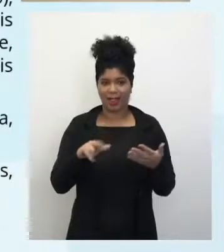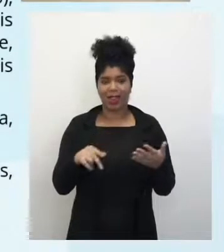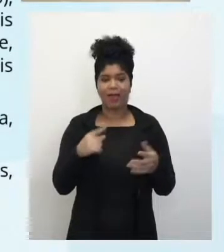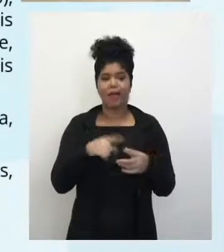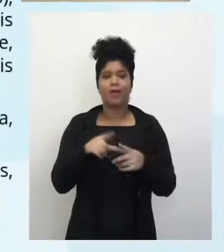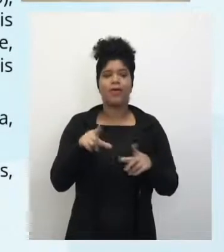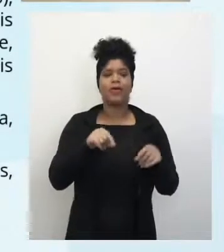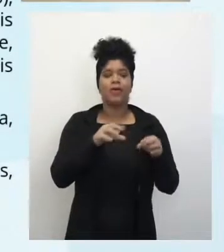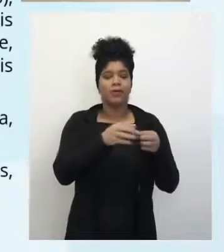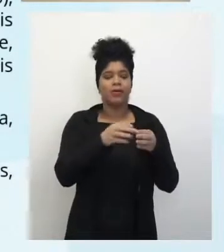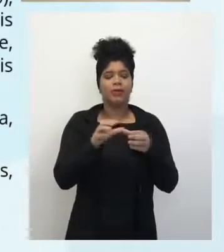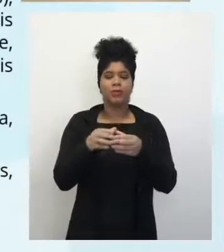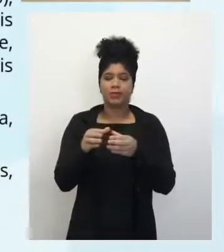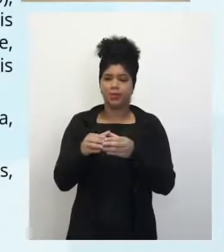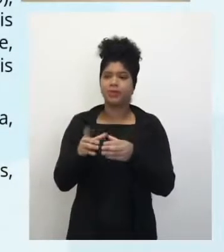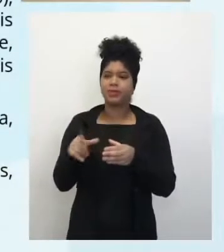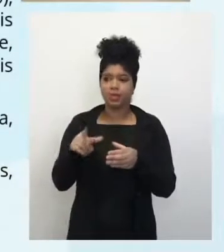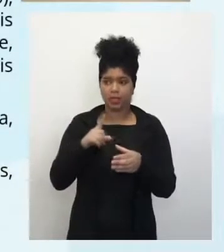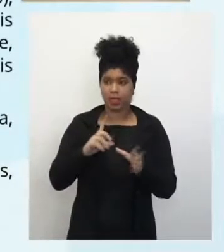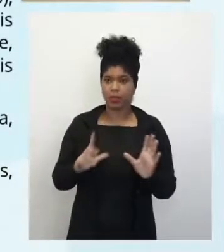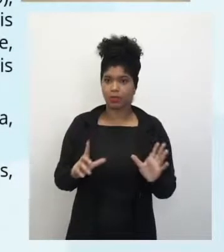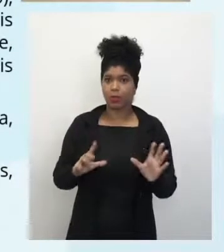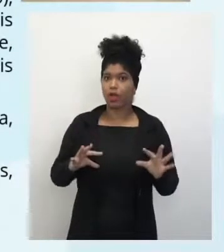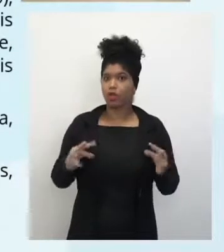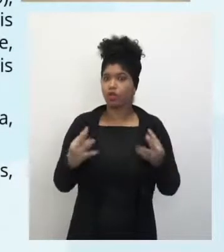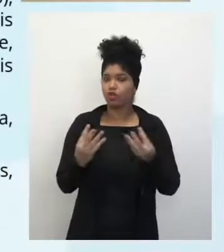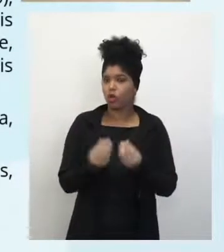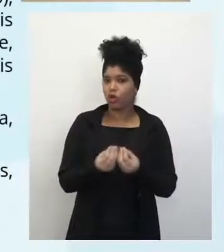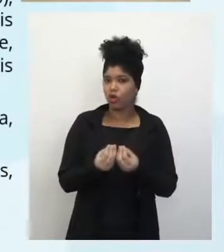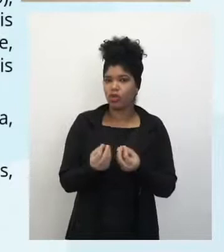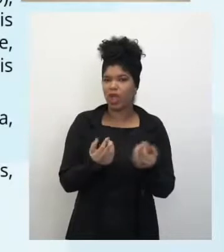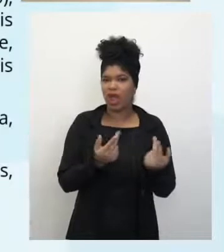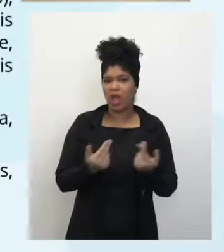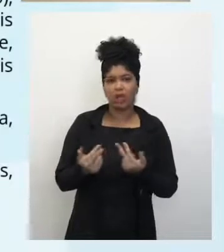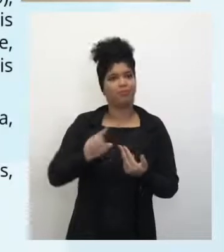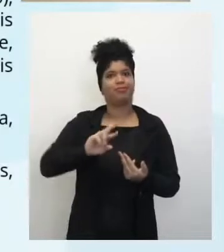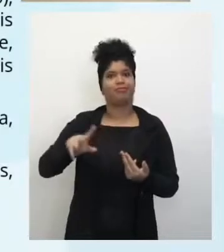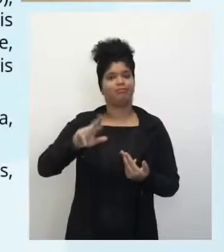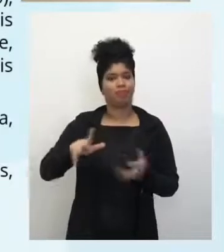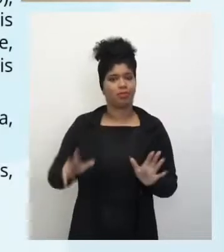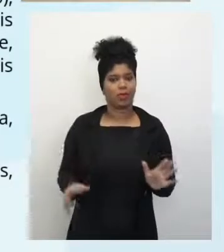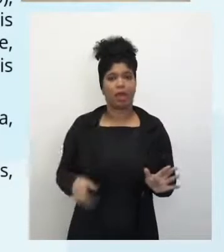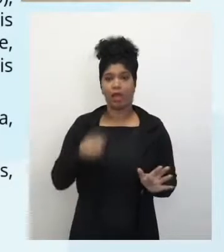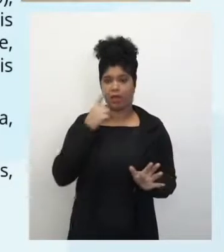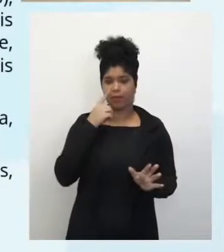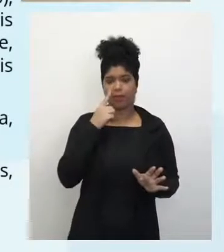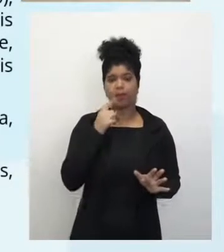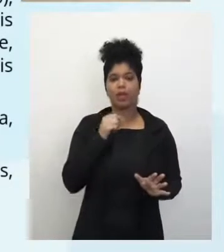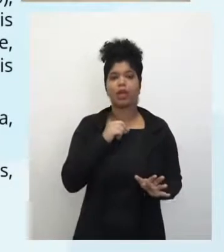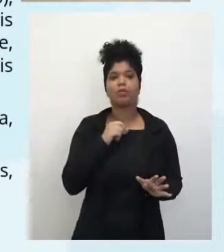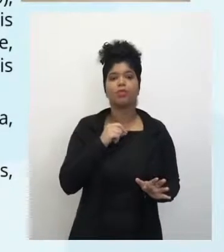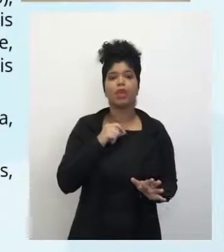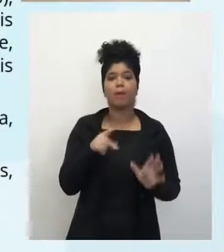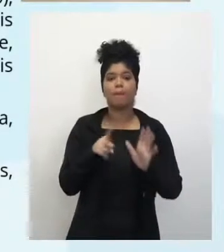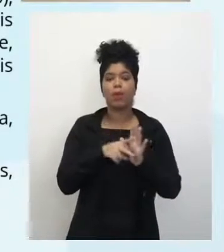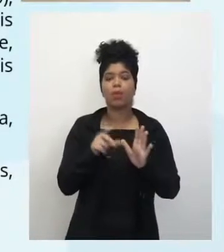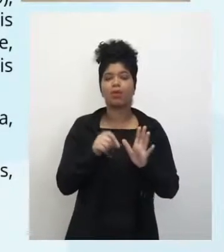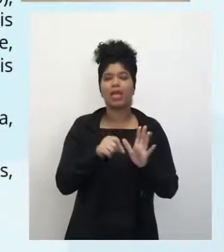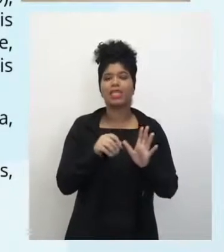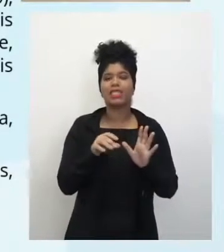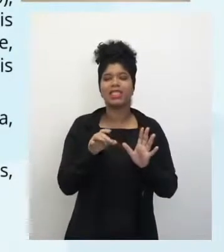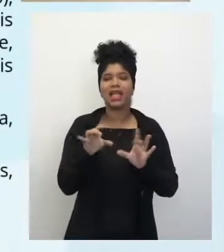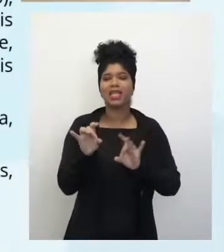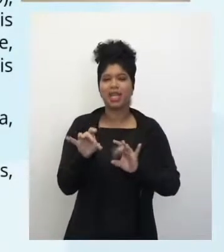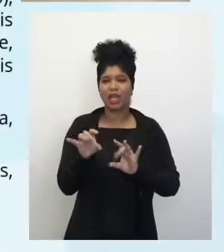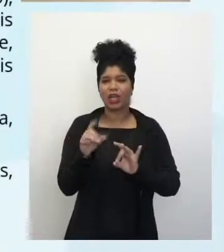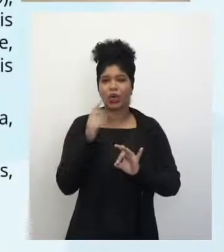divididos em pequenos grupos, né? Todos os elementos não são iguais, tá? Então, eu tenho os chamados elementos técnicos. Quando